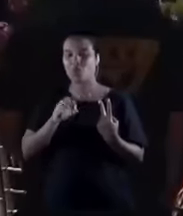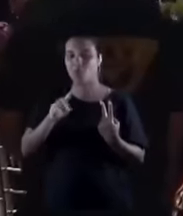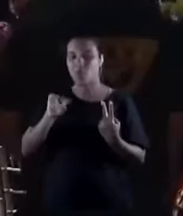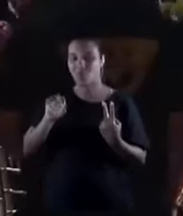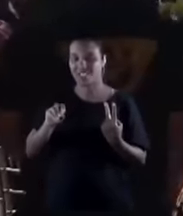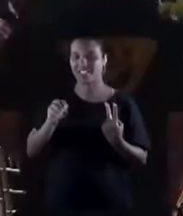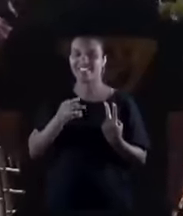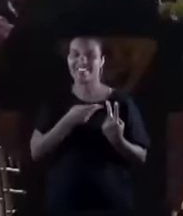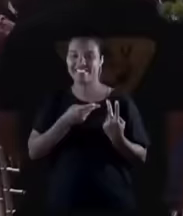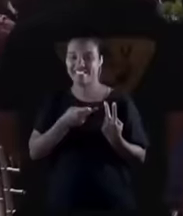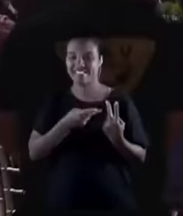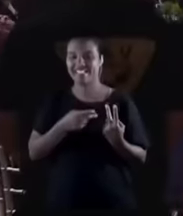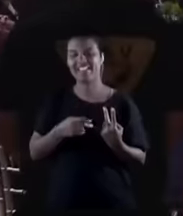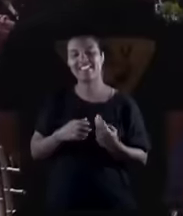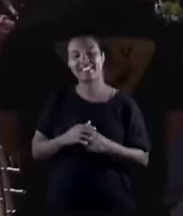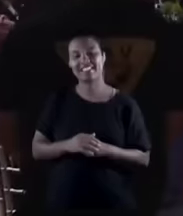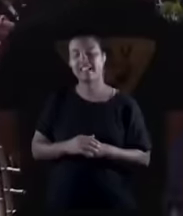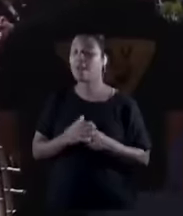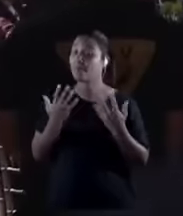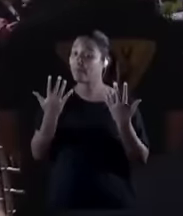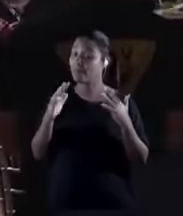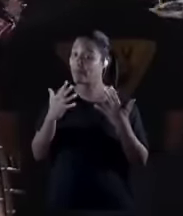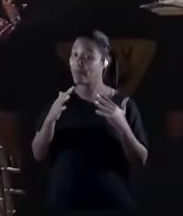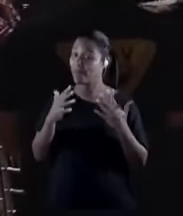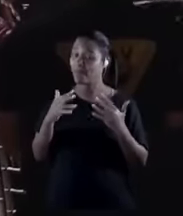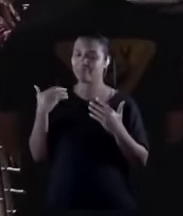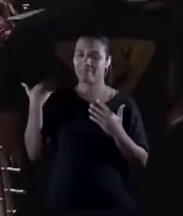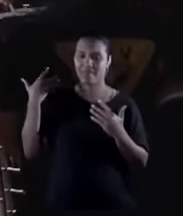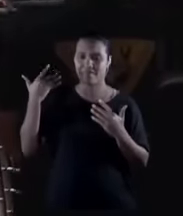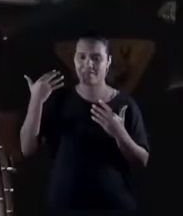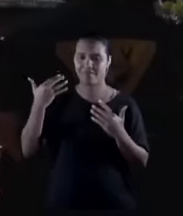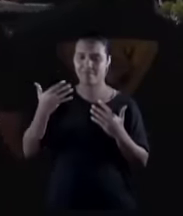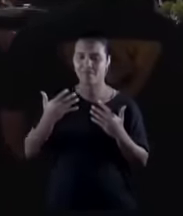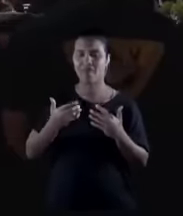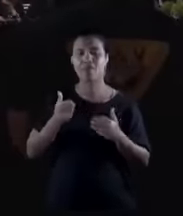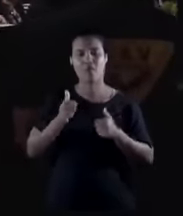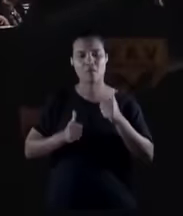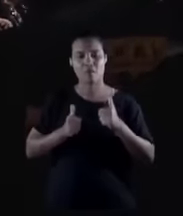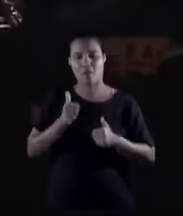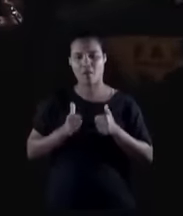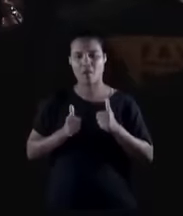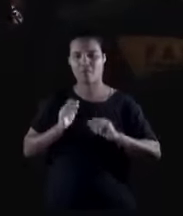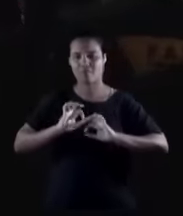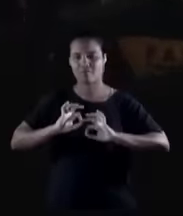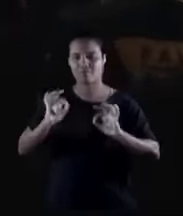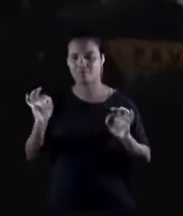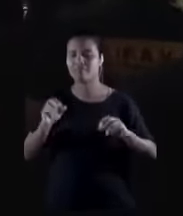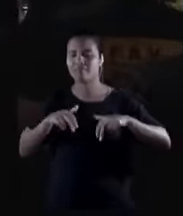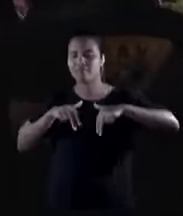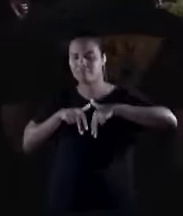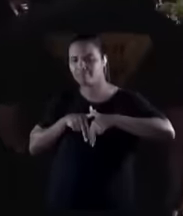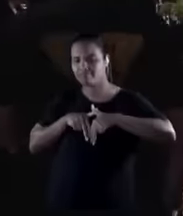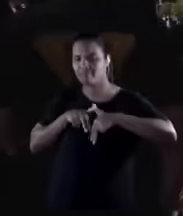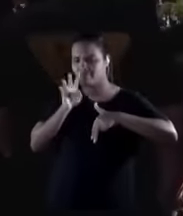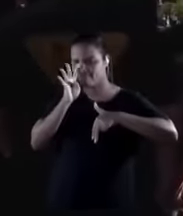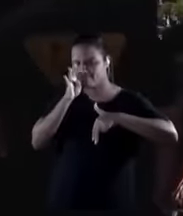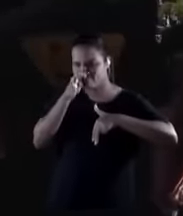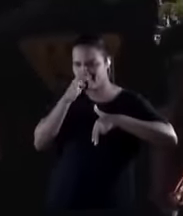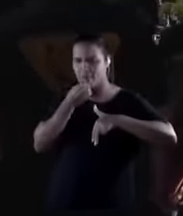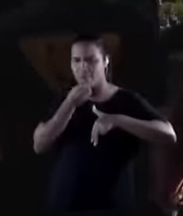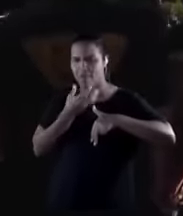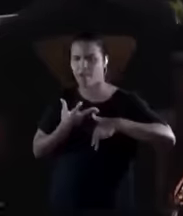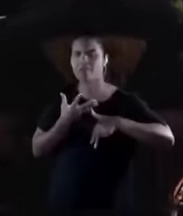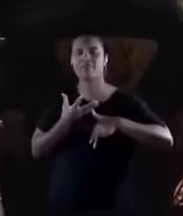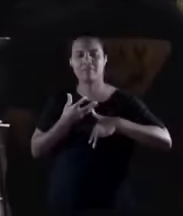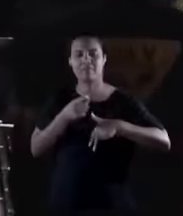Ah, outro que fez um excelente campeonato, viu? Parabéns, viu, Guilherme? Joga e não deixa jogar. Sim, marca isso. Muito bem também. Verdade. E o filhinho,